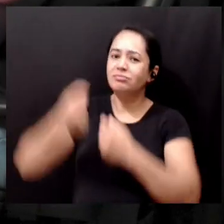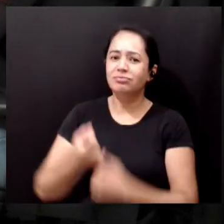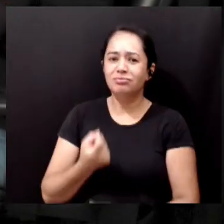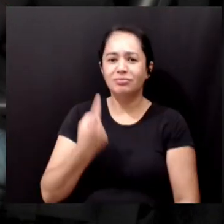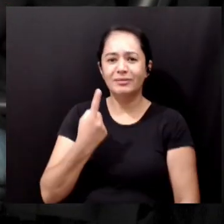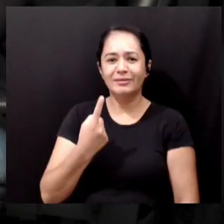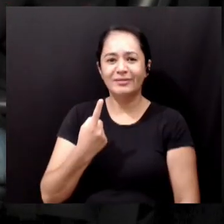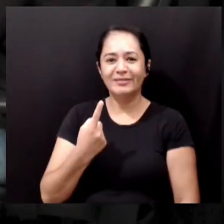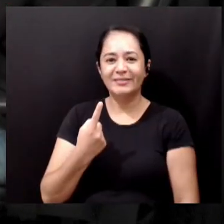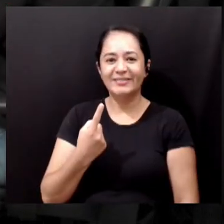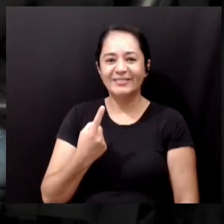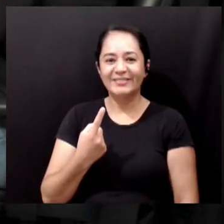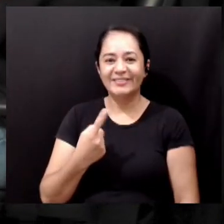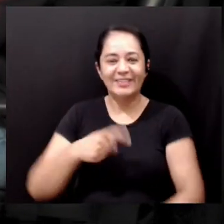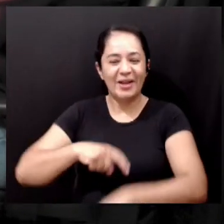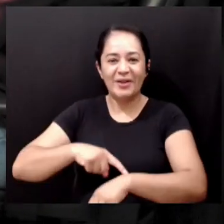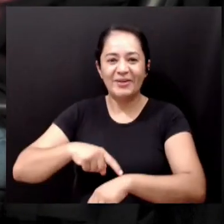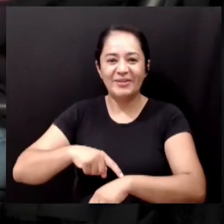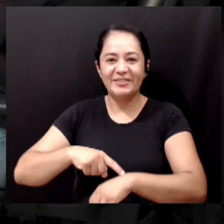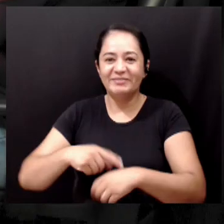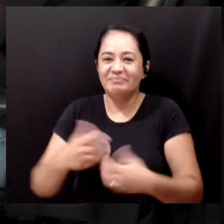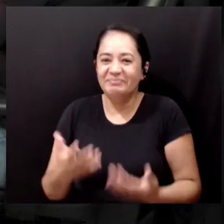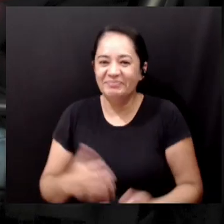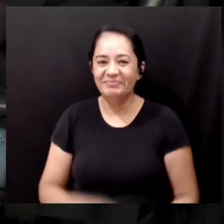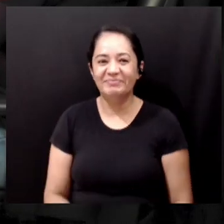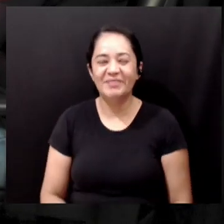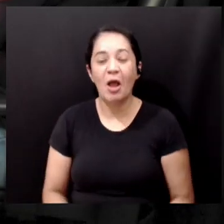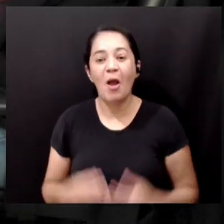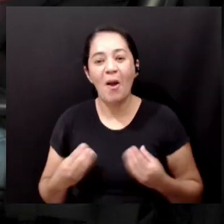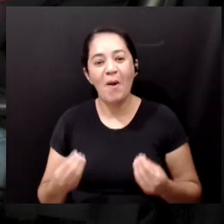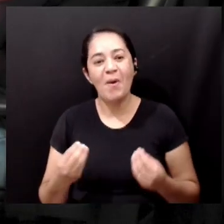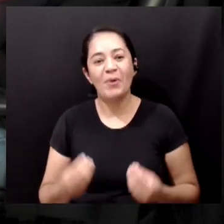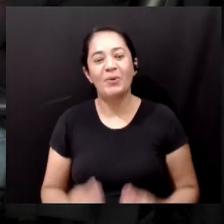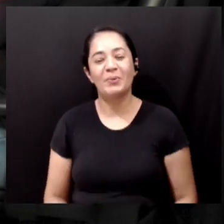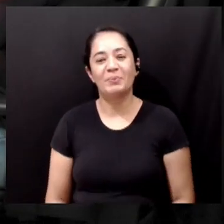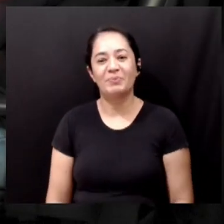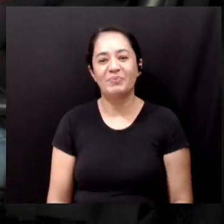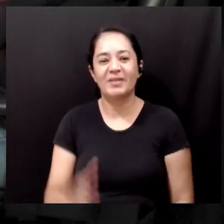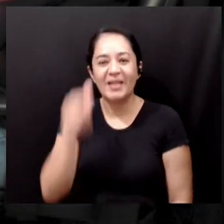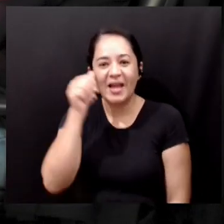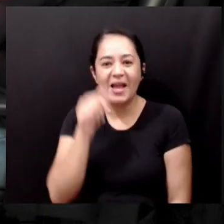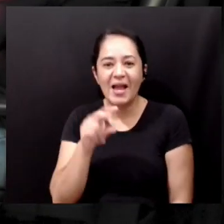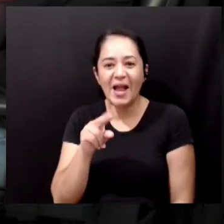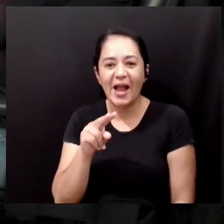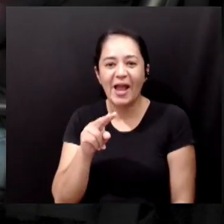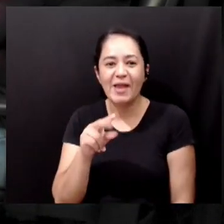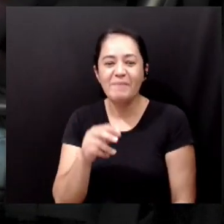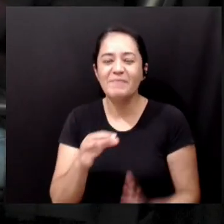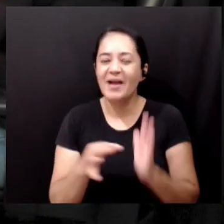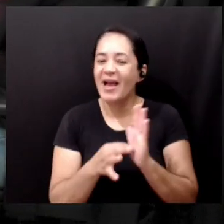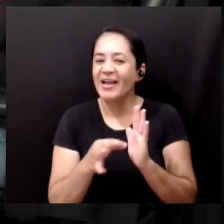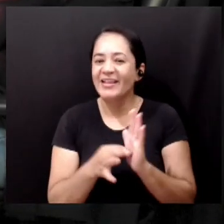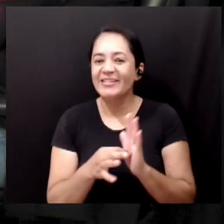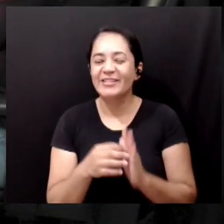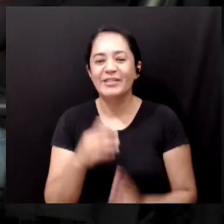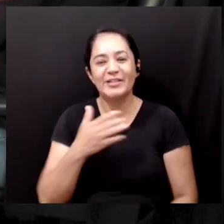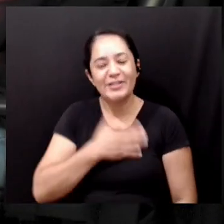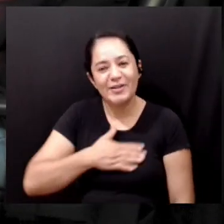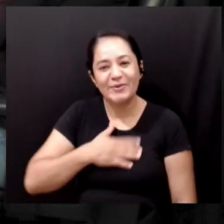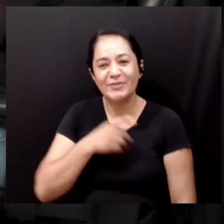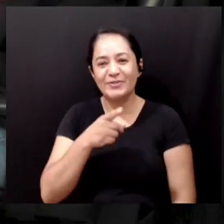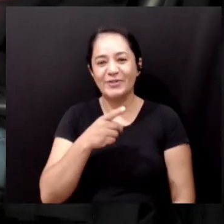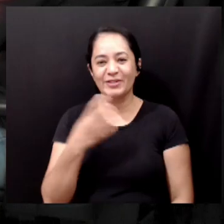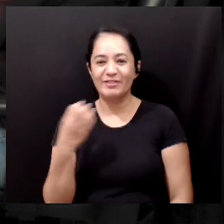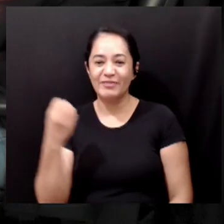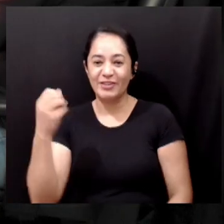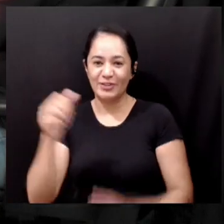liga o chuveiro, óbvio, né? Essa questão da irmã sempre achar que é uma aventura sair com o Guilherme. Sempre tinha alguma coisa legal